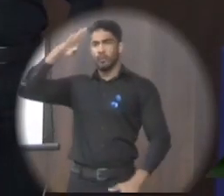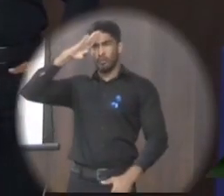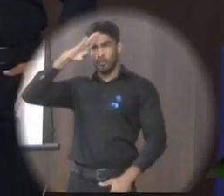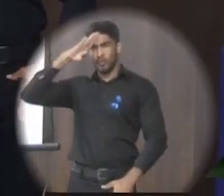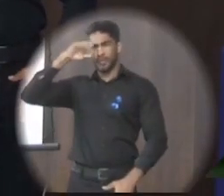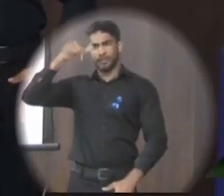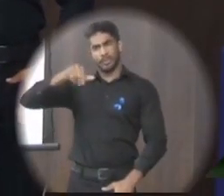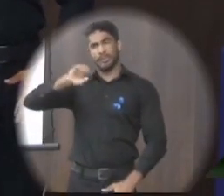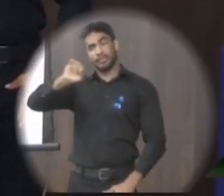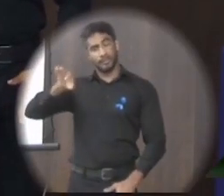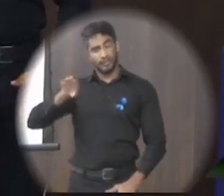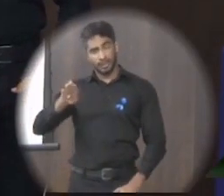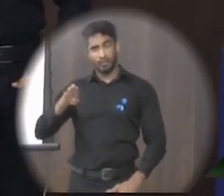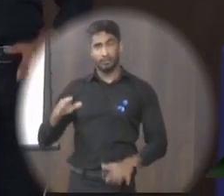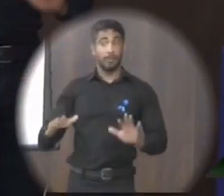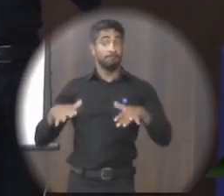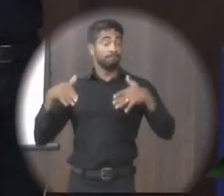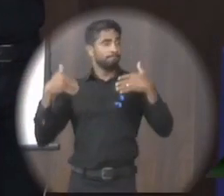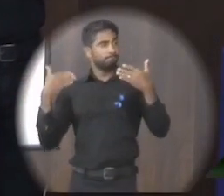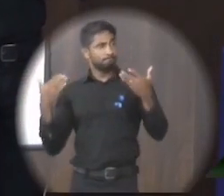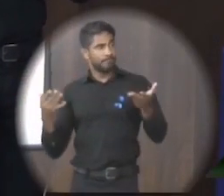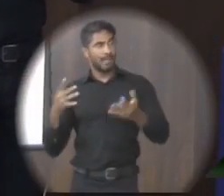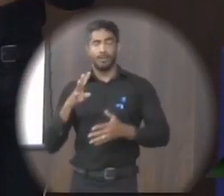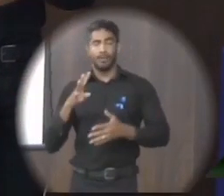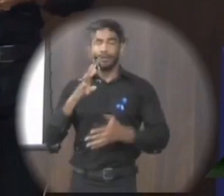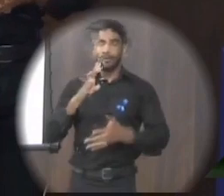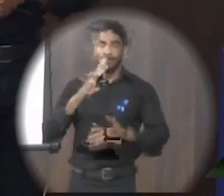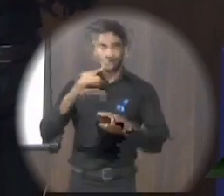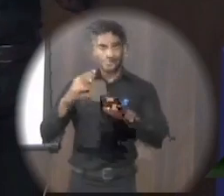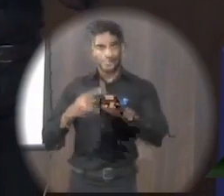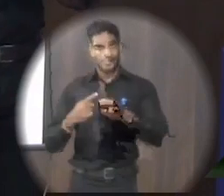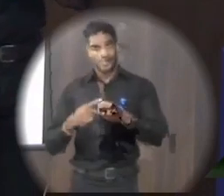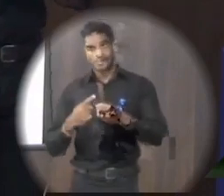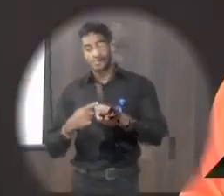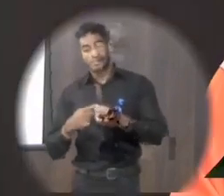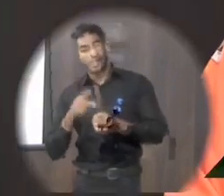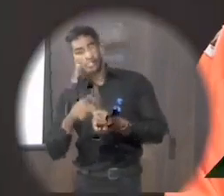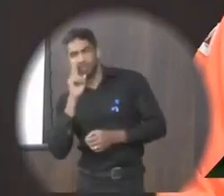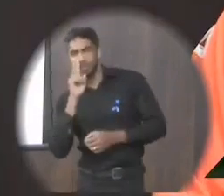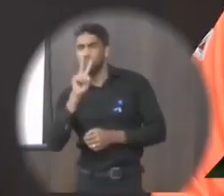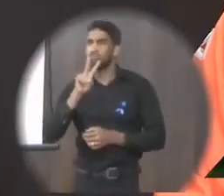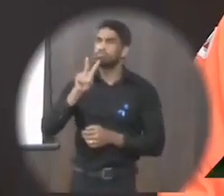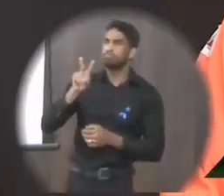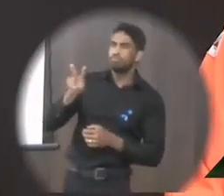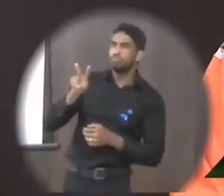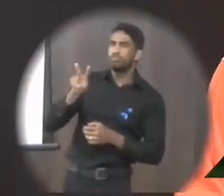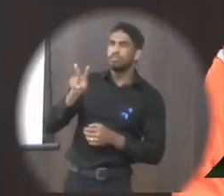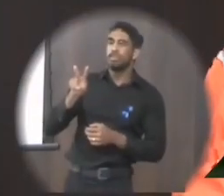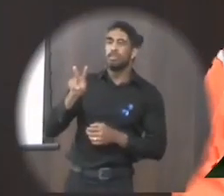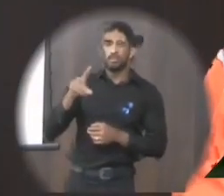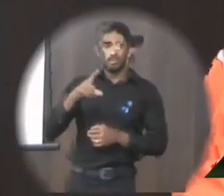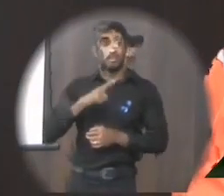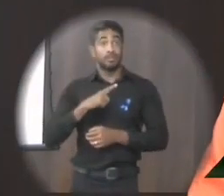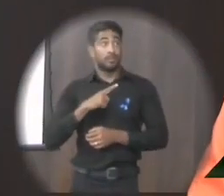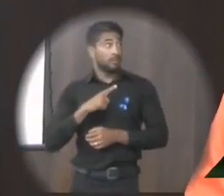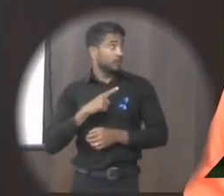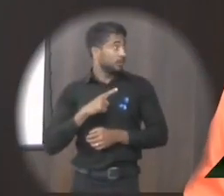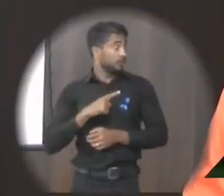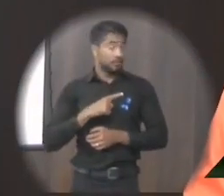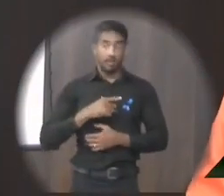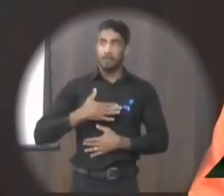E desde então, conheci a cidade só de passagem, e tive uma